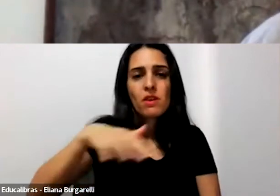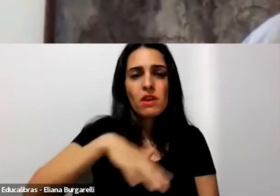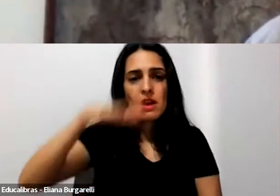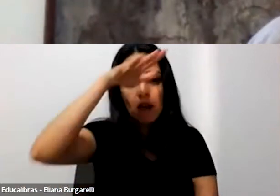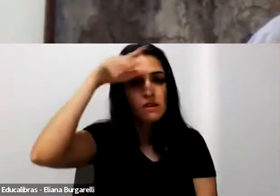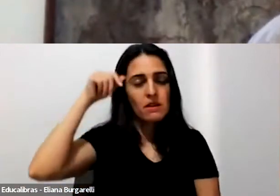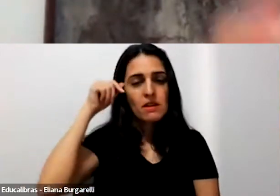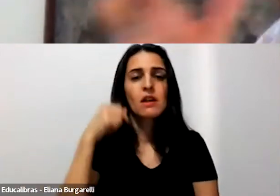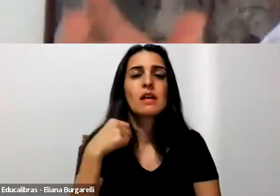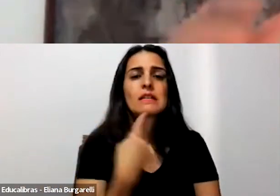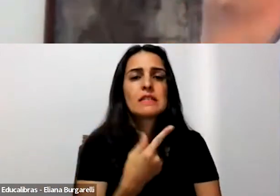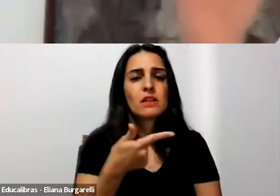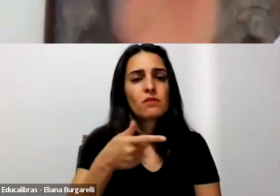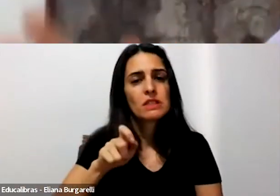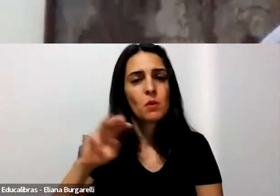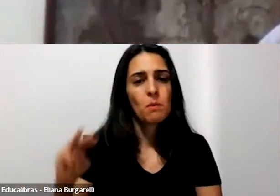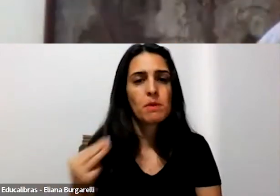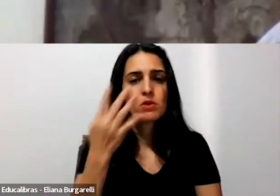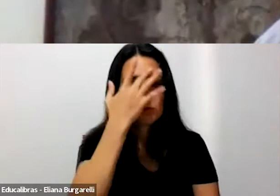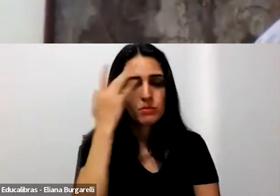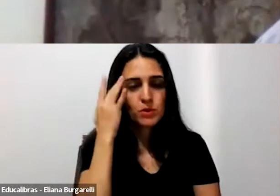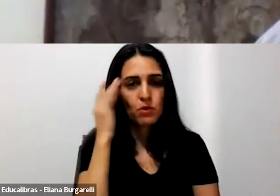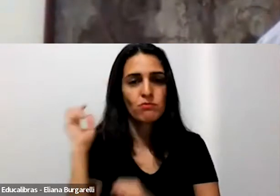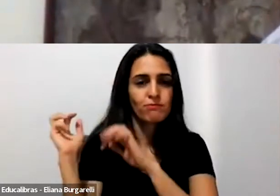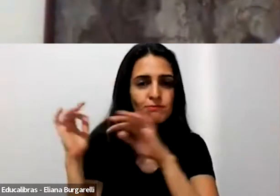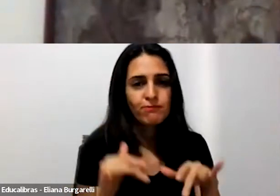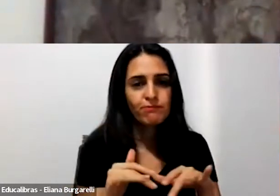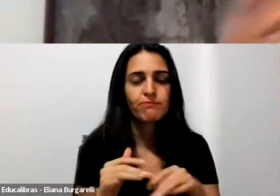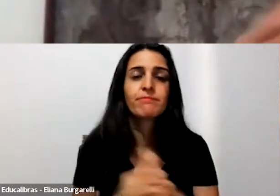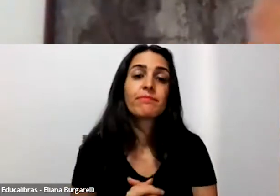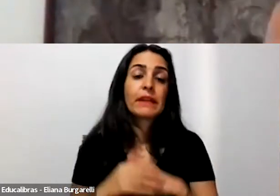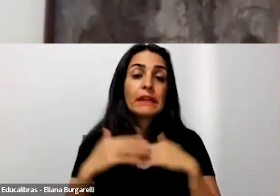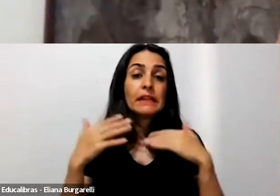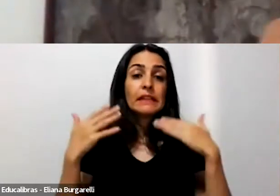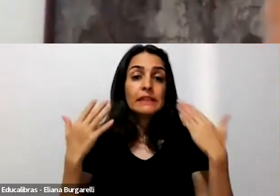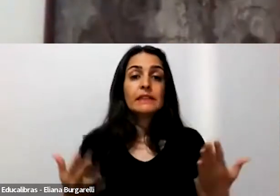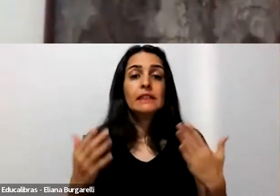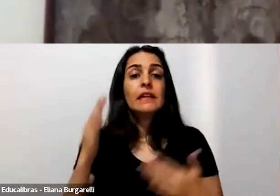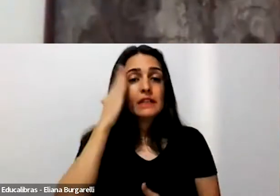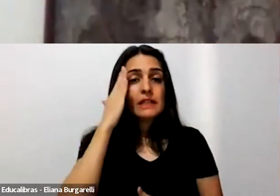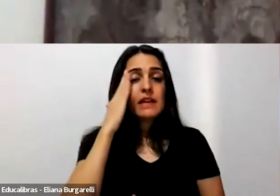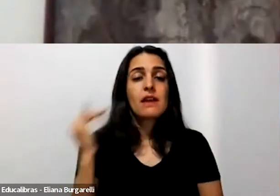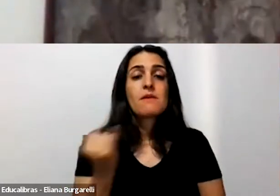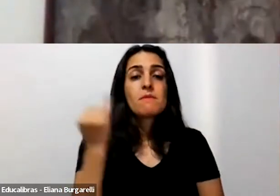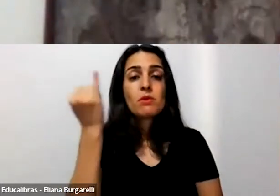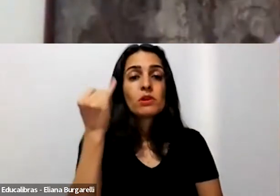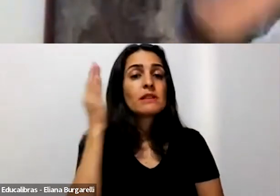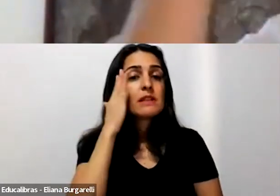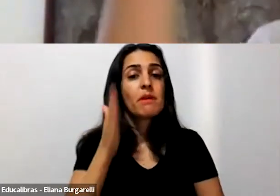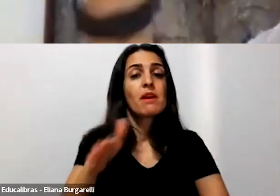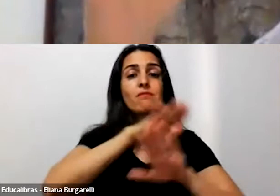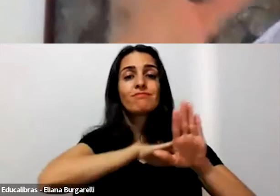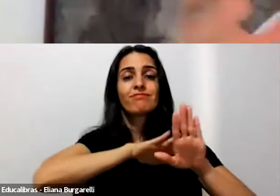de pessoas, onde as cidades abrigam cerca de 80% dessas populações. Então, é importante entender o que está por trás